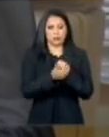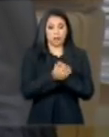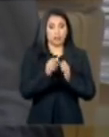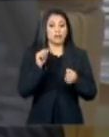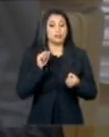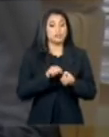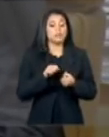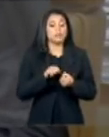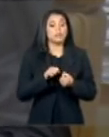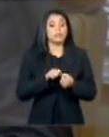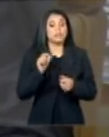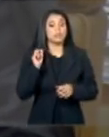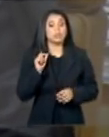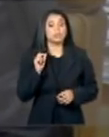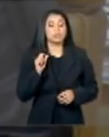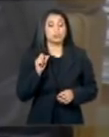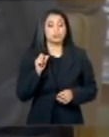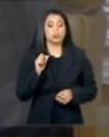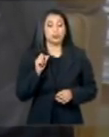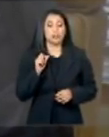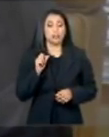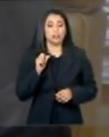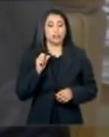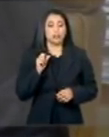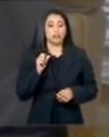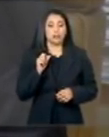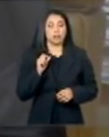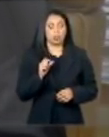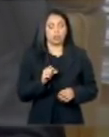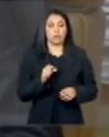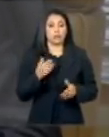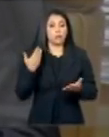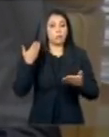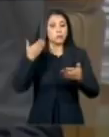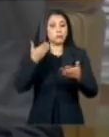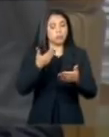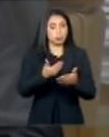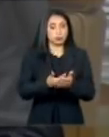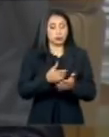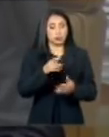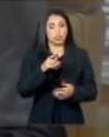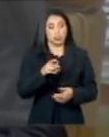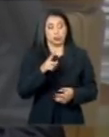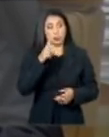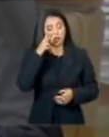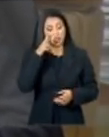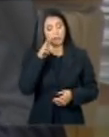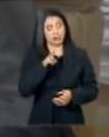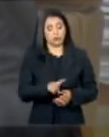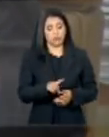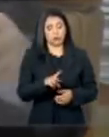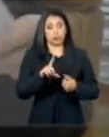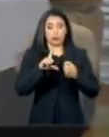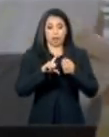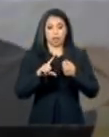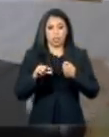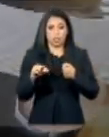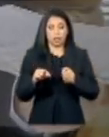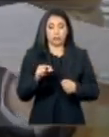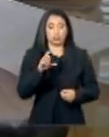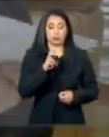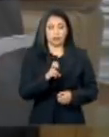de que o prazo decadencial previsto no artigo 54 da